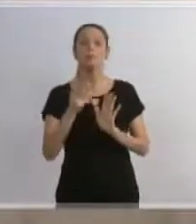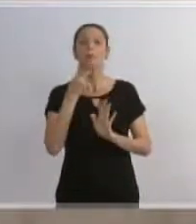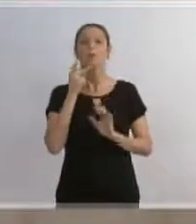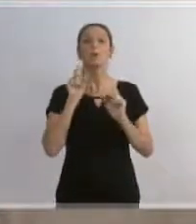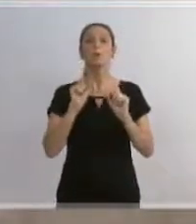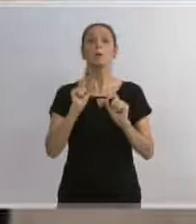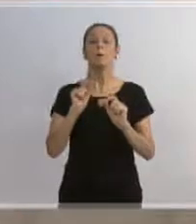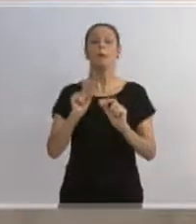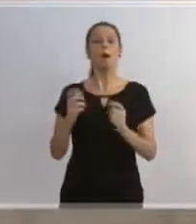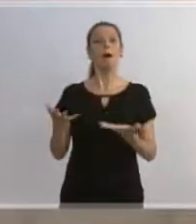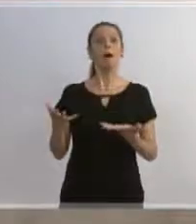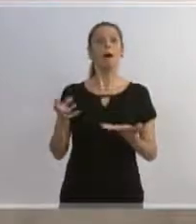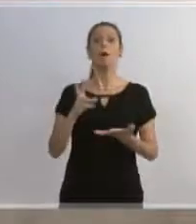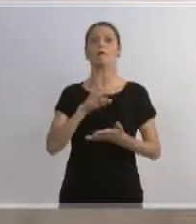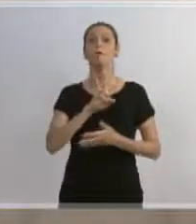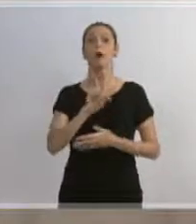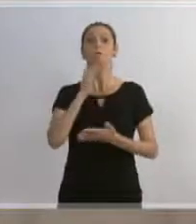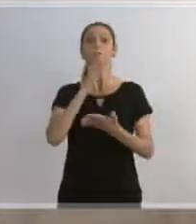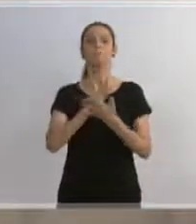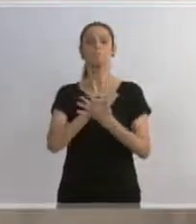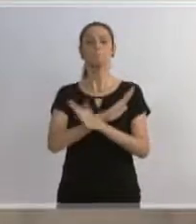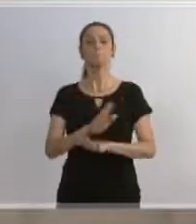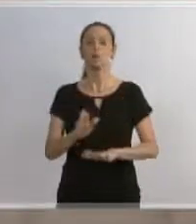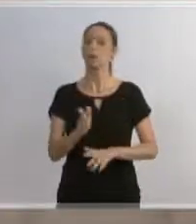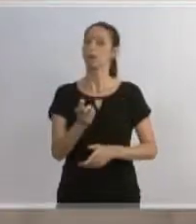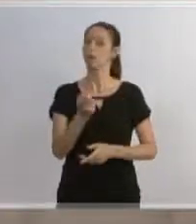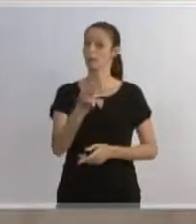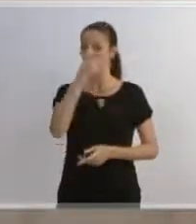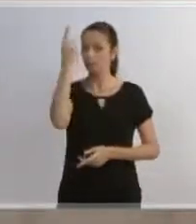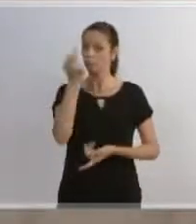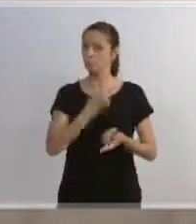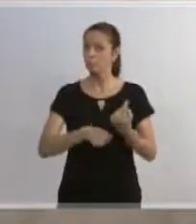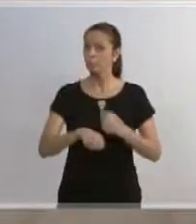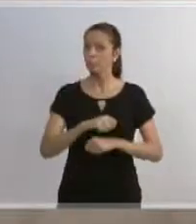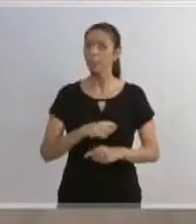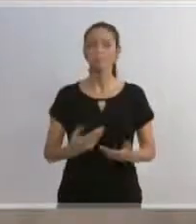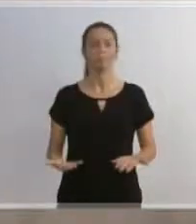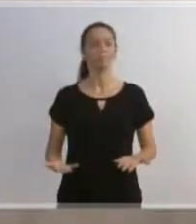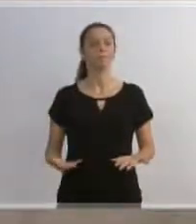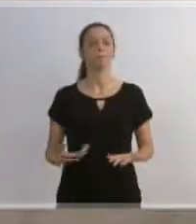sem realmente ver a lei, ver o que foi aprovado.